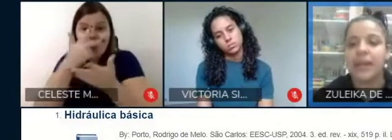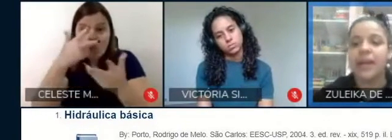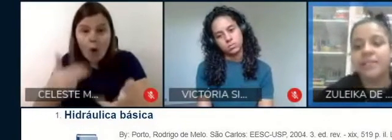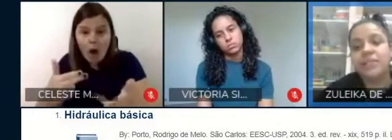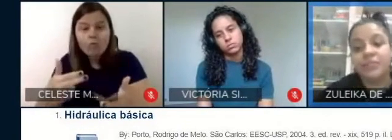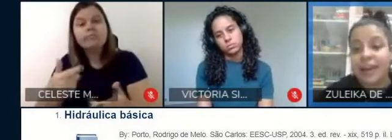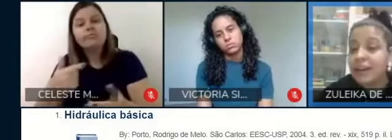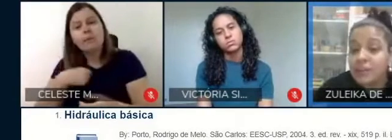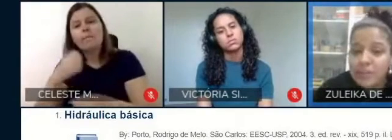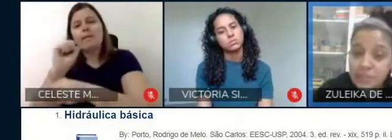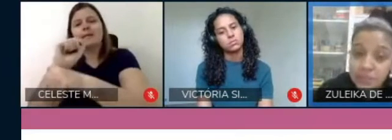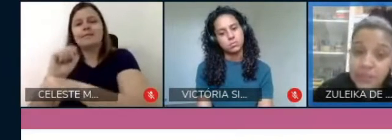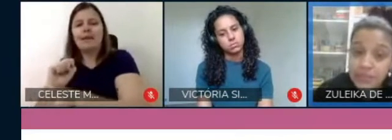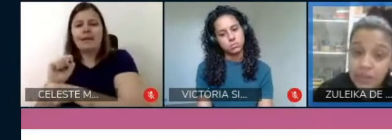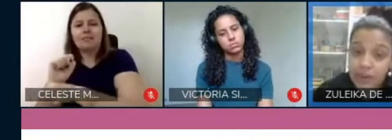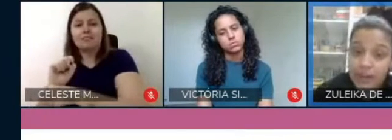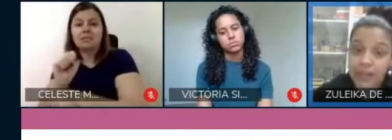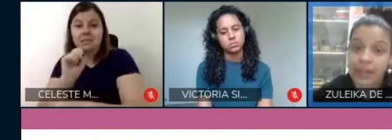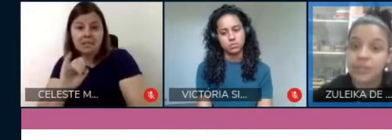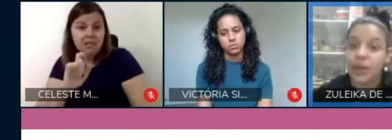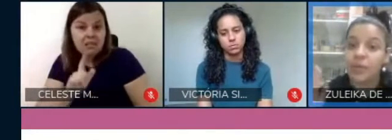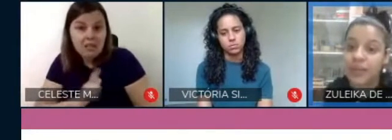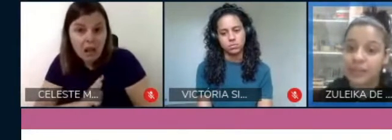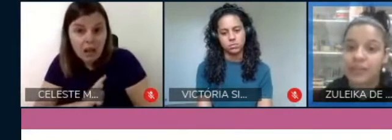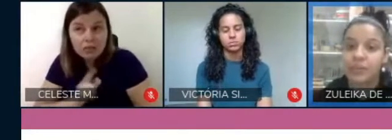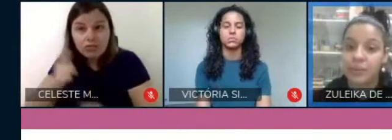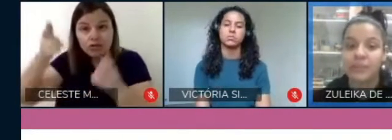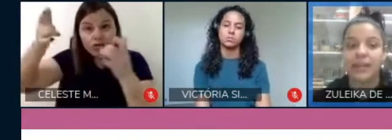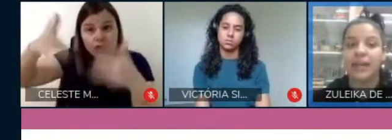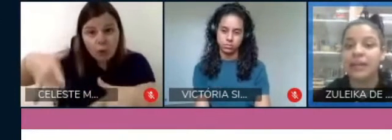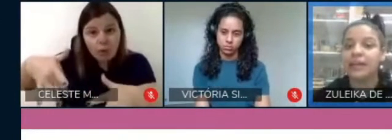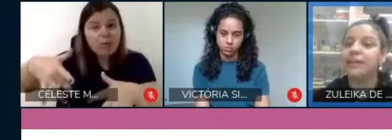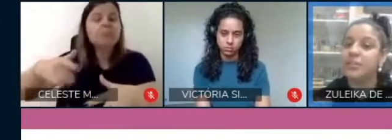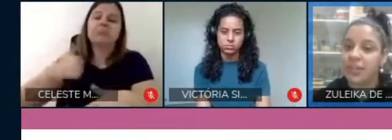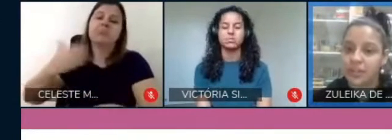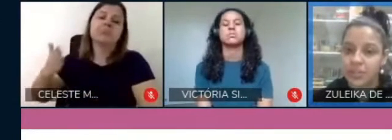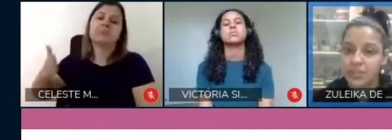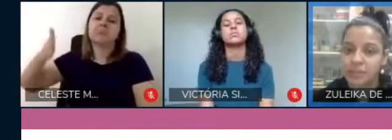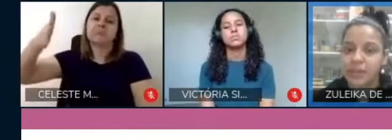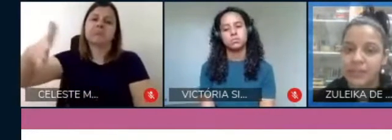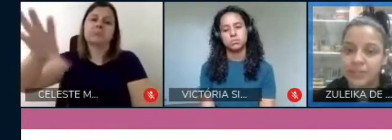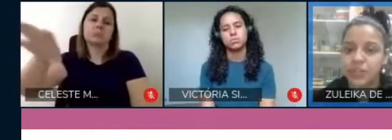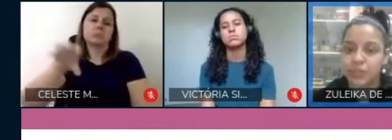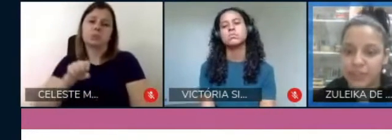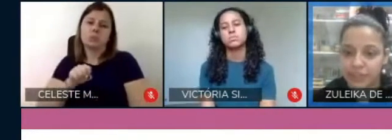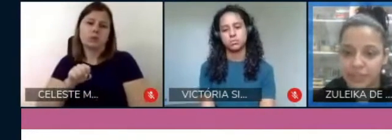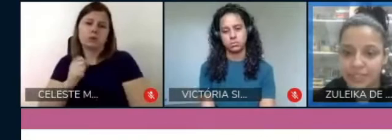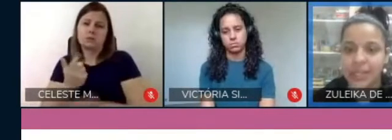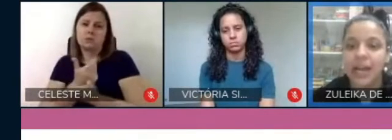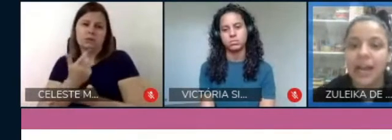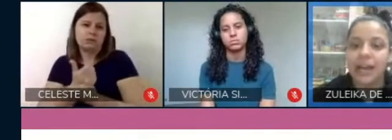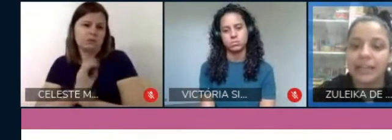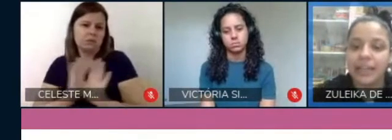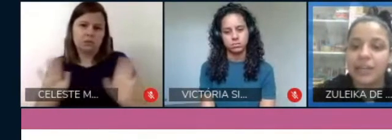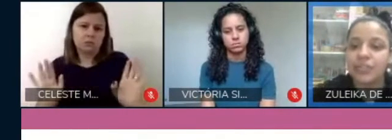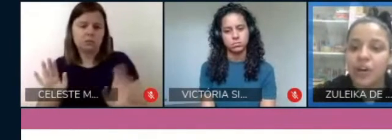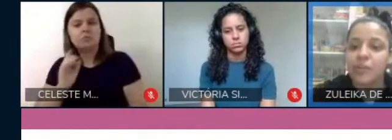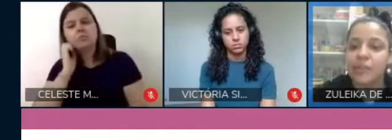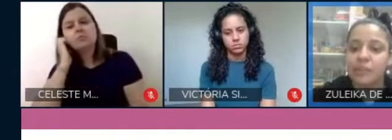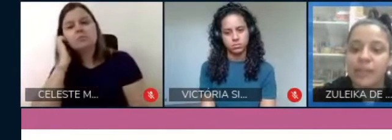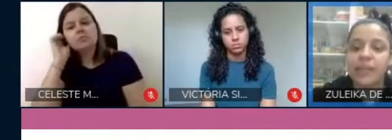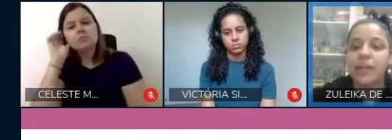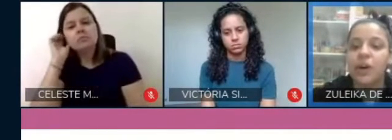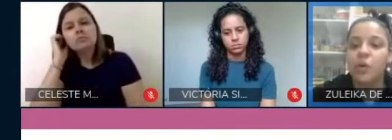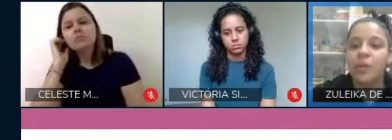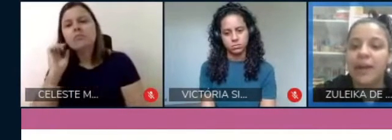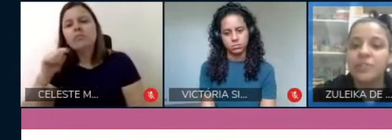emprestar. Se tiver, eu não preciso reservar. É só eu ir até a biblioteca e retirar os exemplares disponíveis. Aqui ele